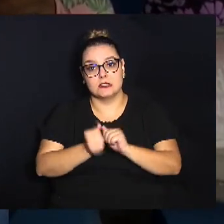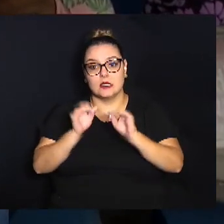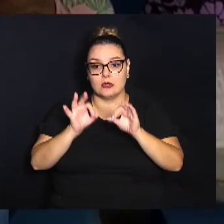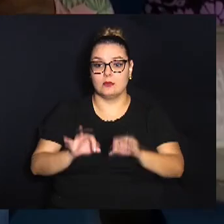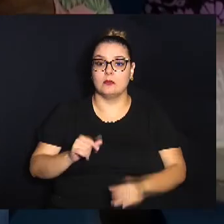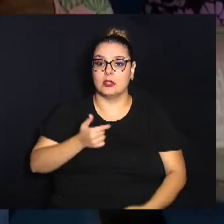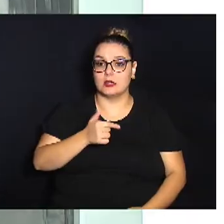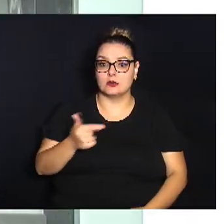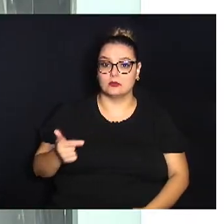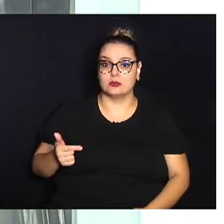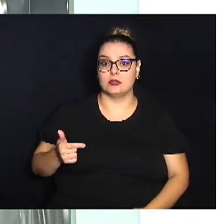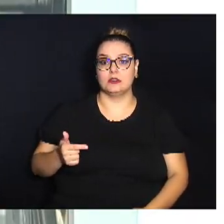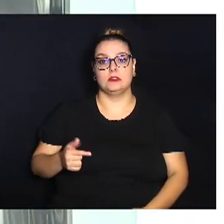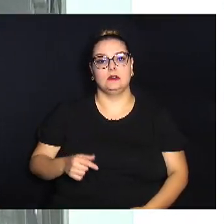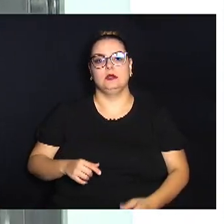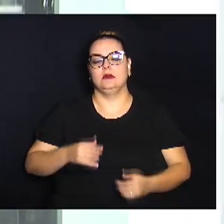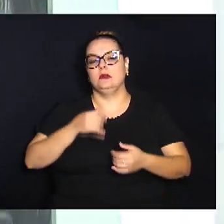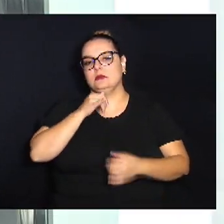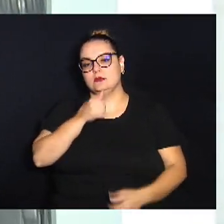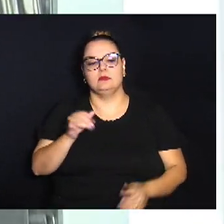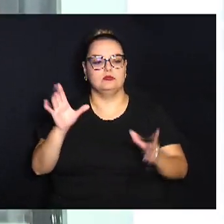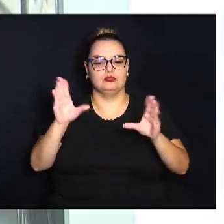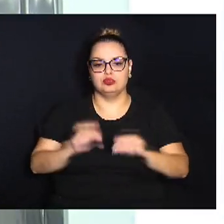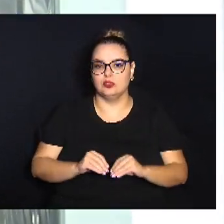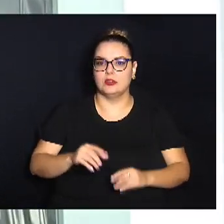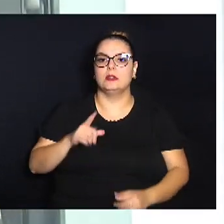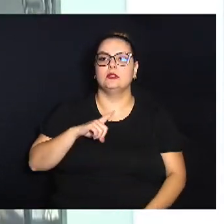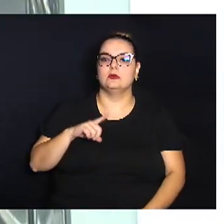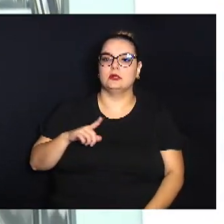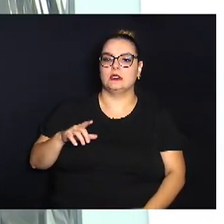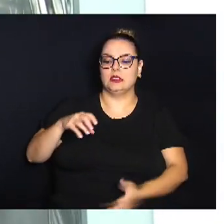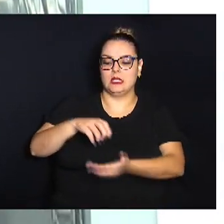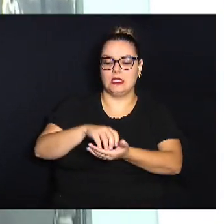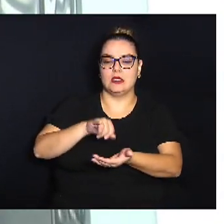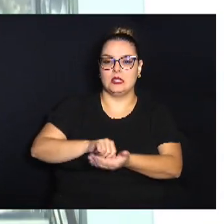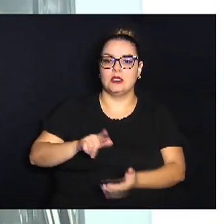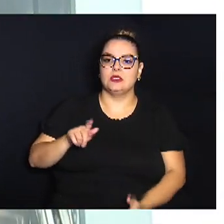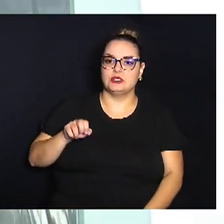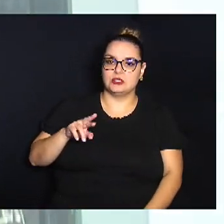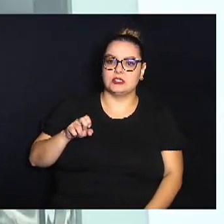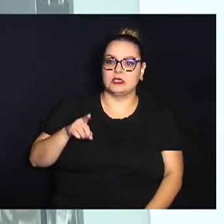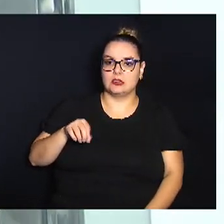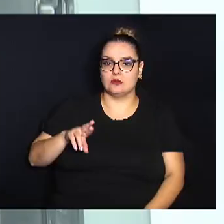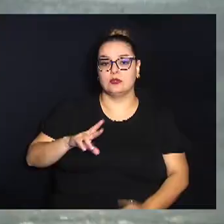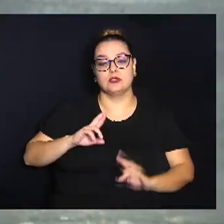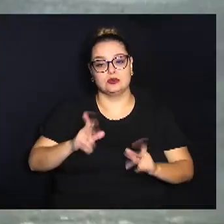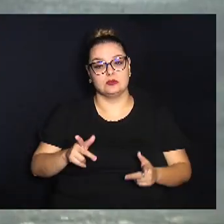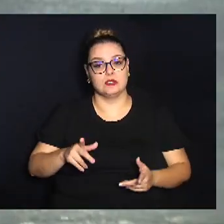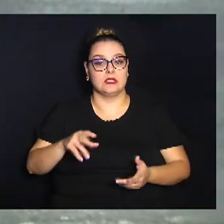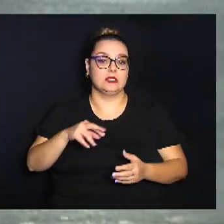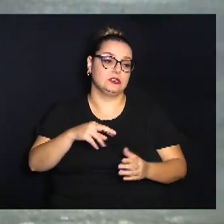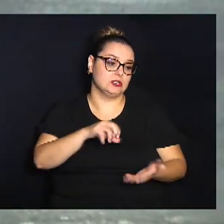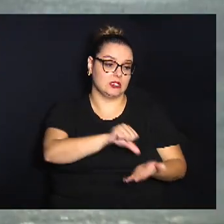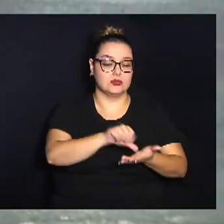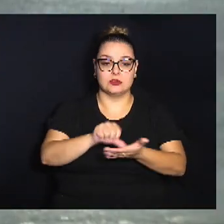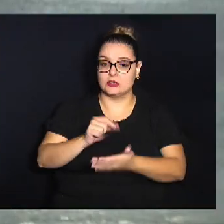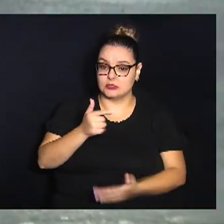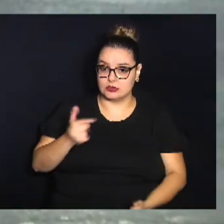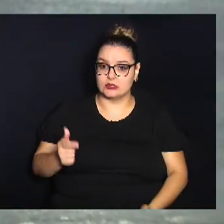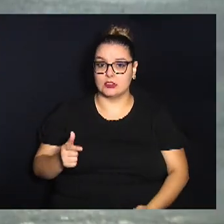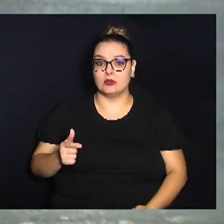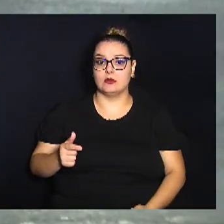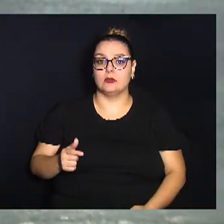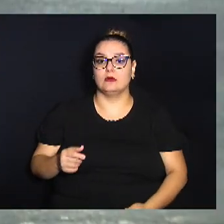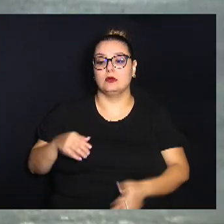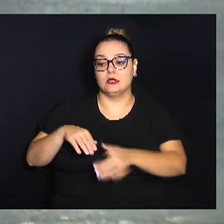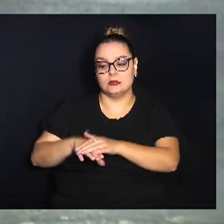ocorra nenhuma queda de energia. Então na central a gente tem gerador, diferente das nossas unidades que não tem esse recurso, então um quantitativo, o saldo